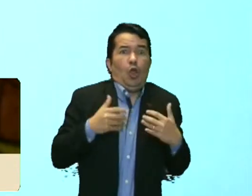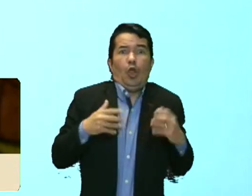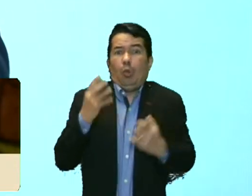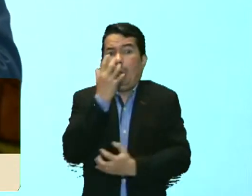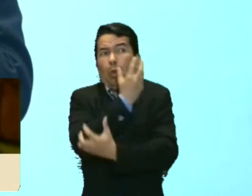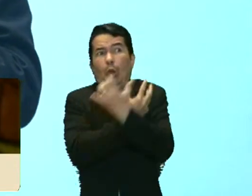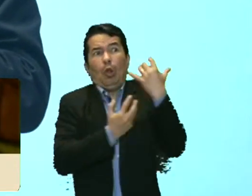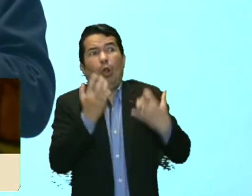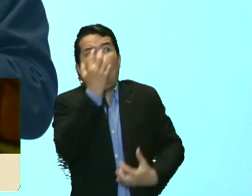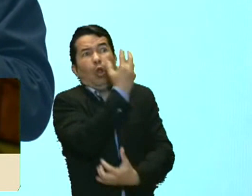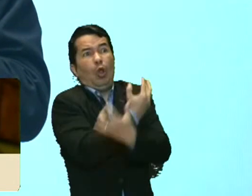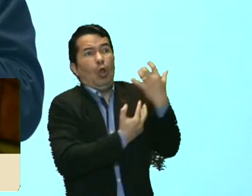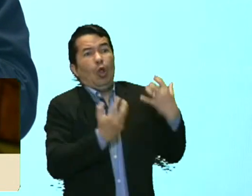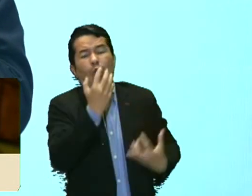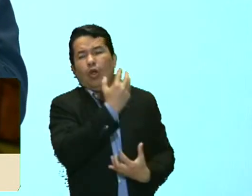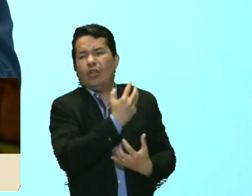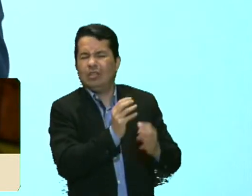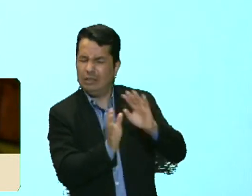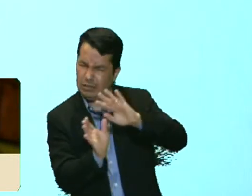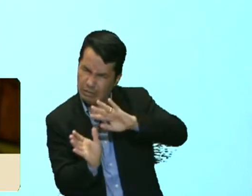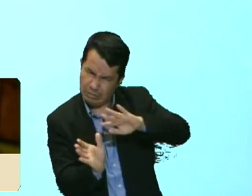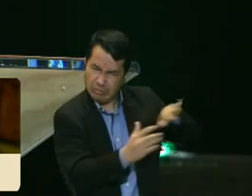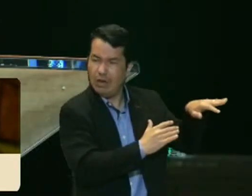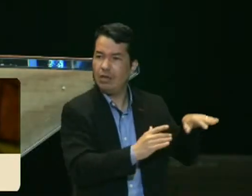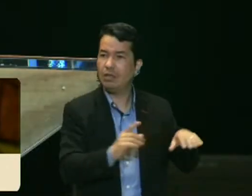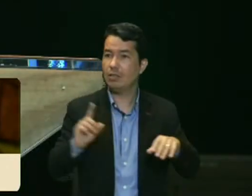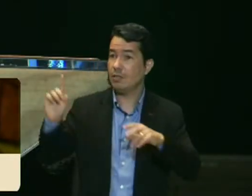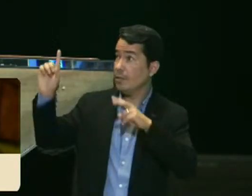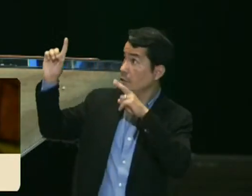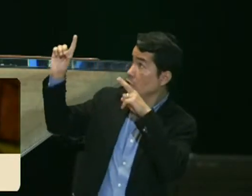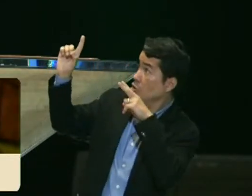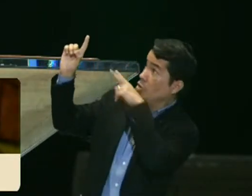Quanto mais você faz coisas pelo seu próprio impulso,